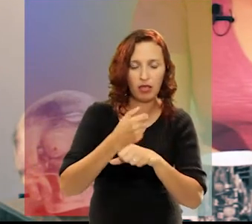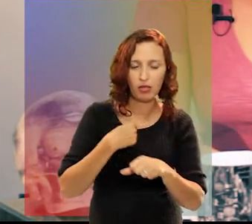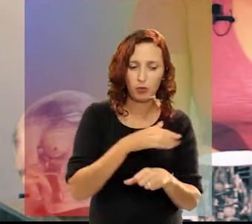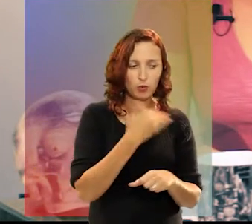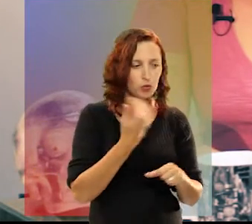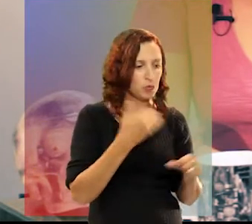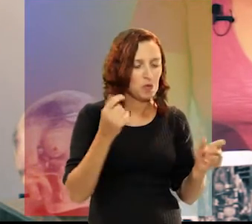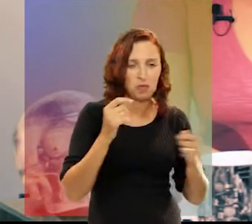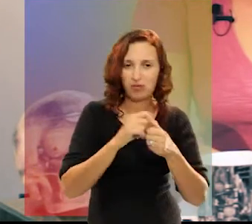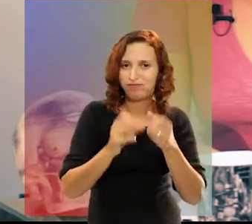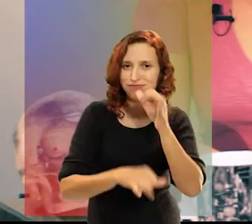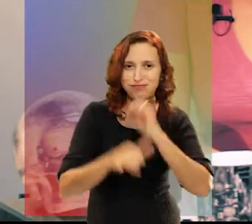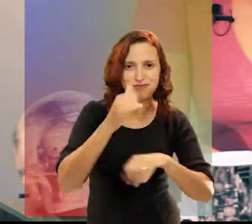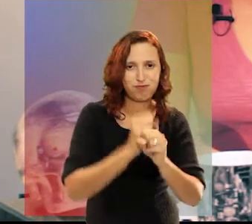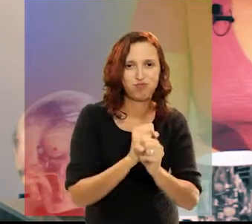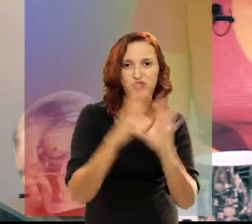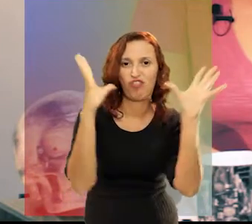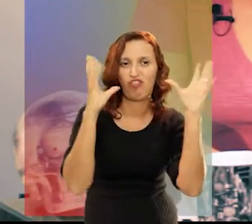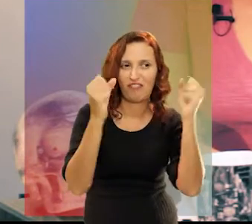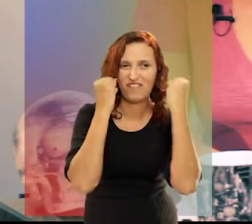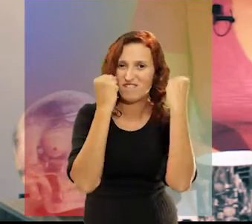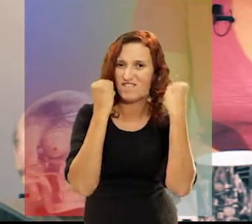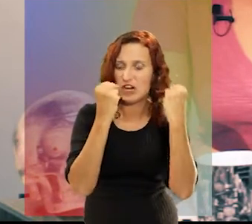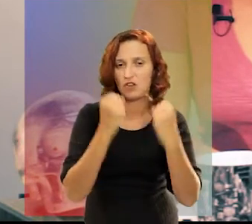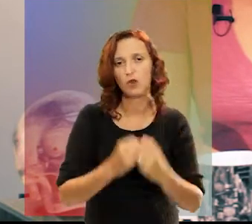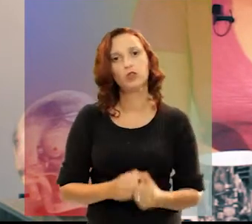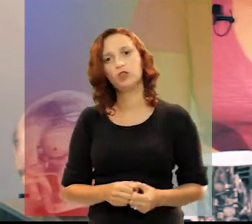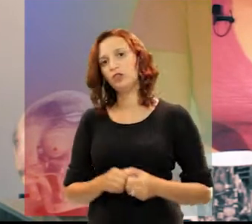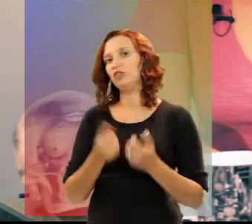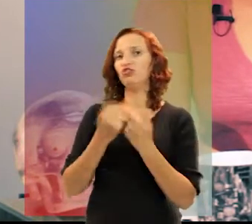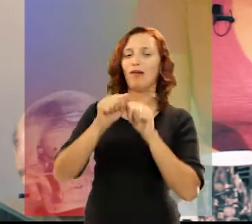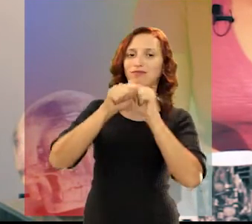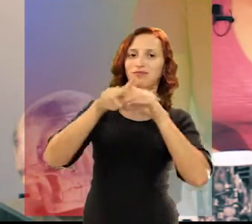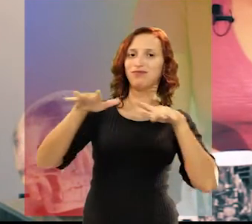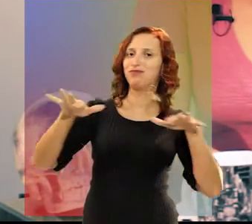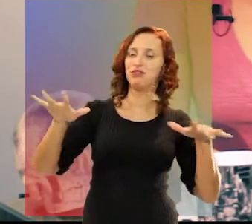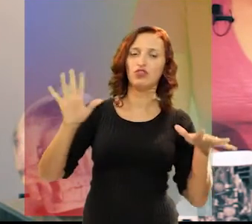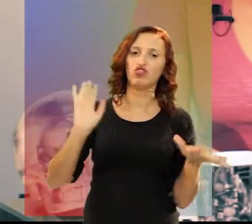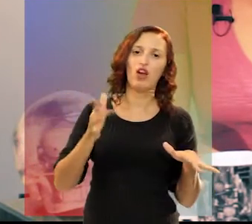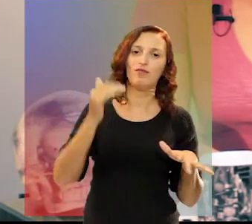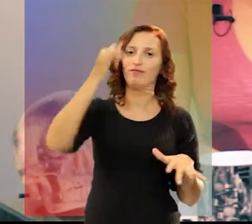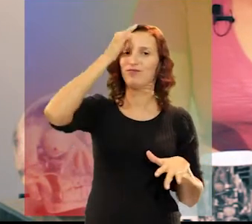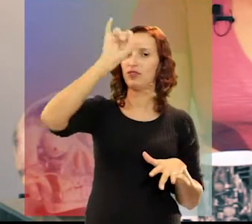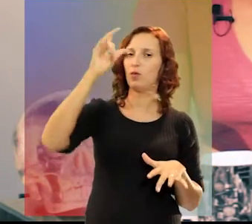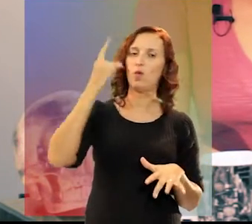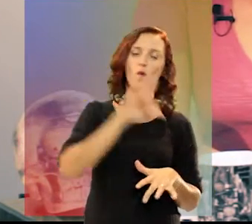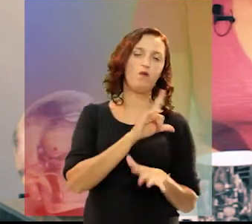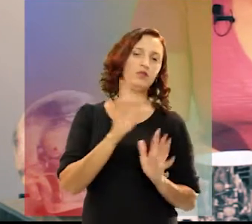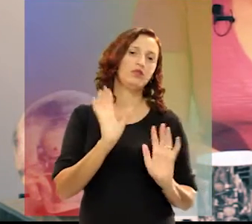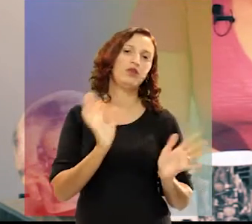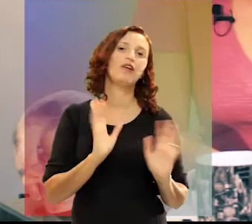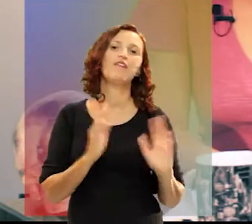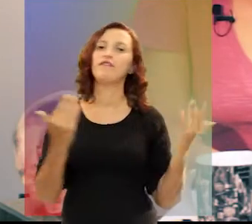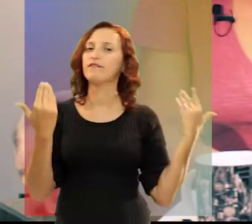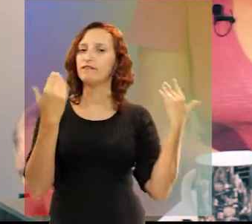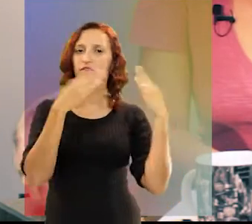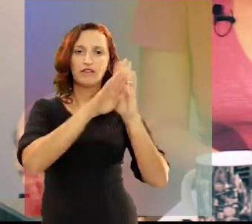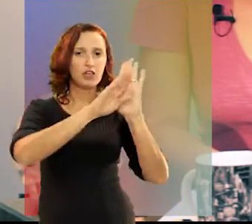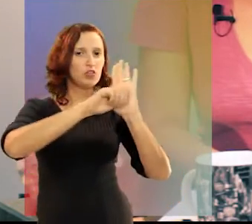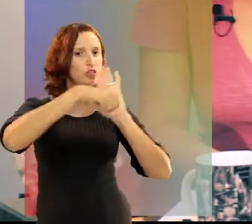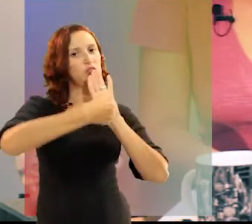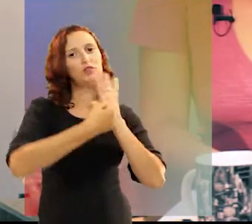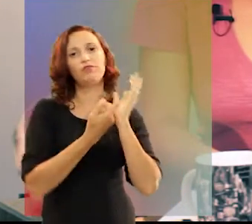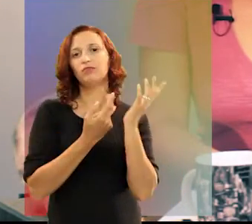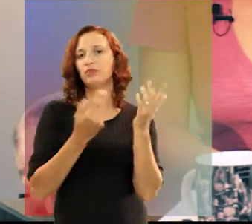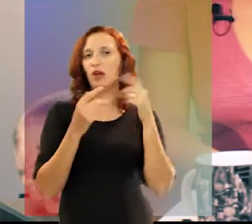se mexe, eu morri, fulano morreu, todo mundo tá morto agora, porque acabou de ser irradiado e a gente não tem mais como evitar. Agora fecha tudo e tenta